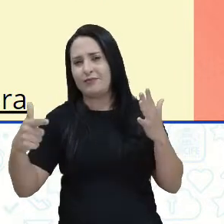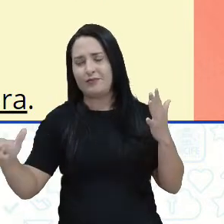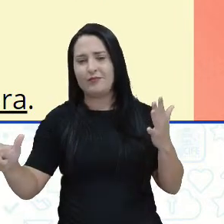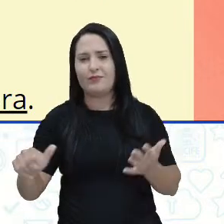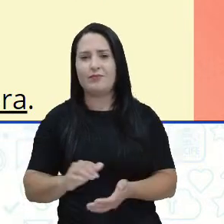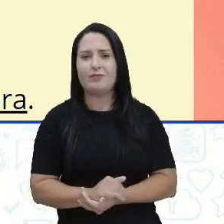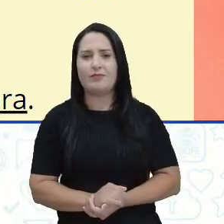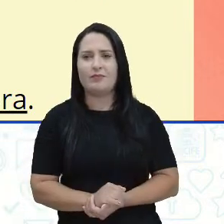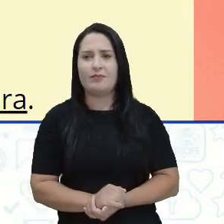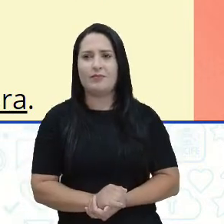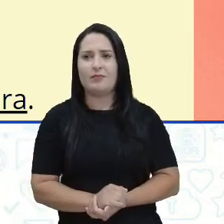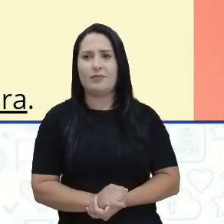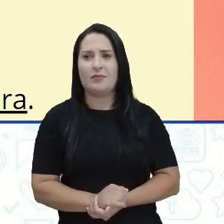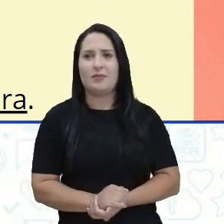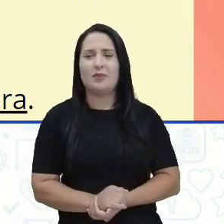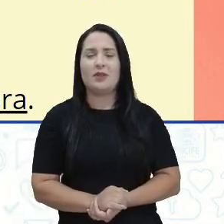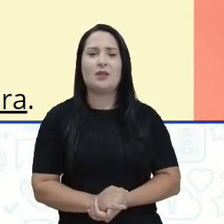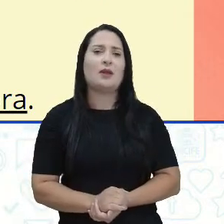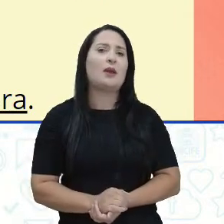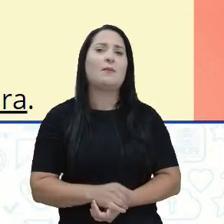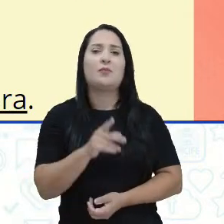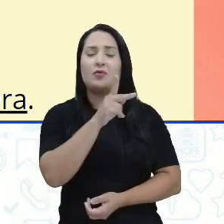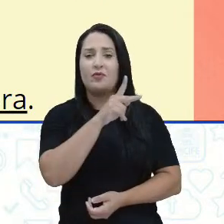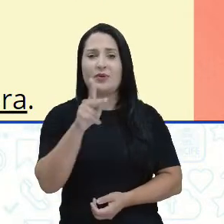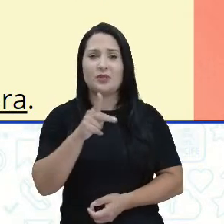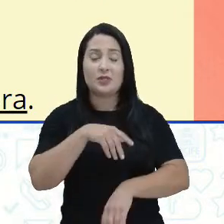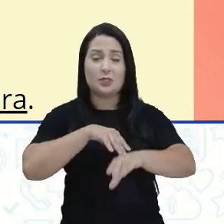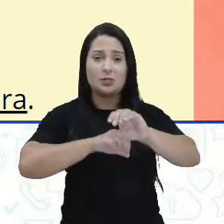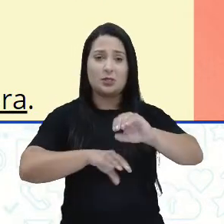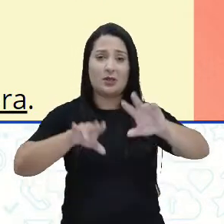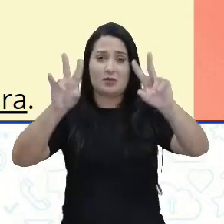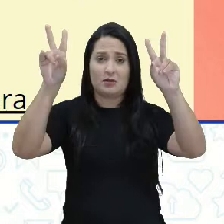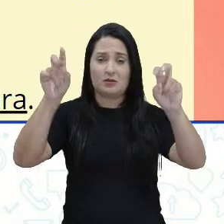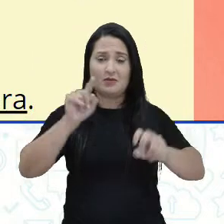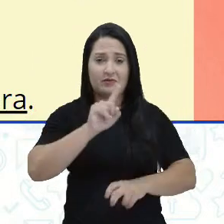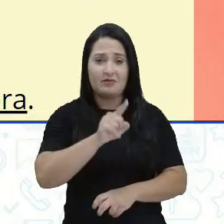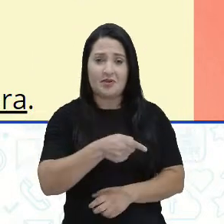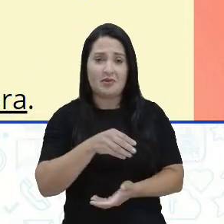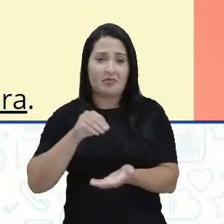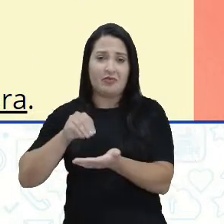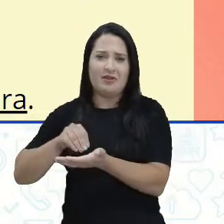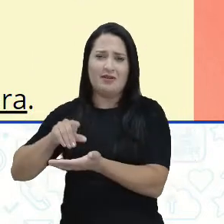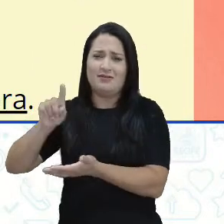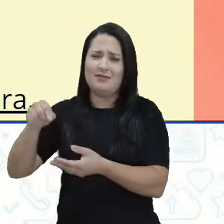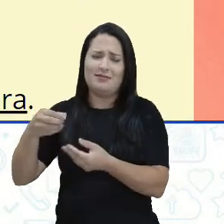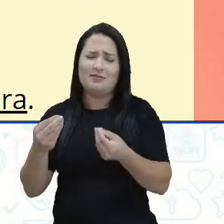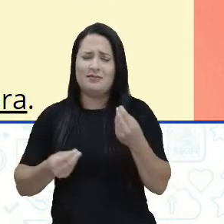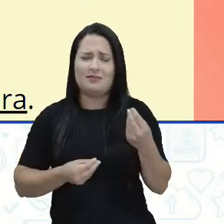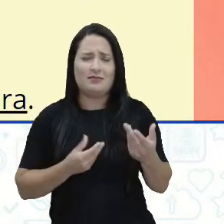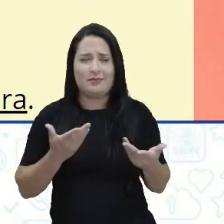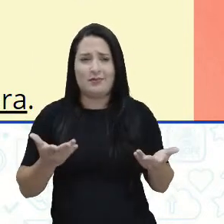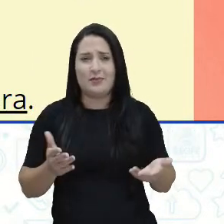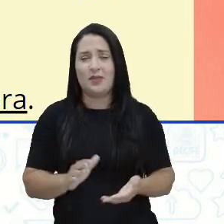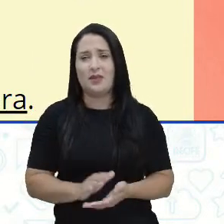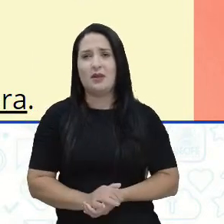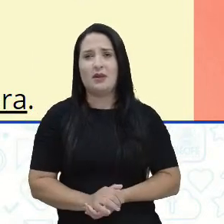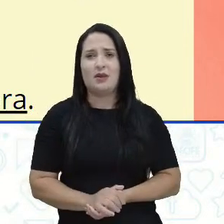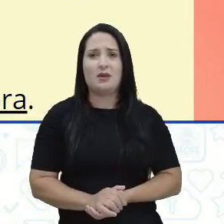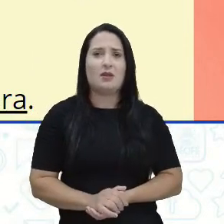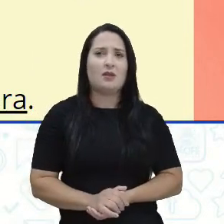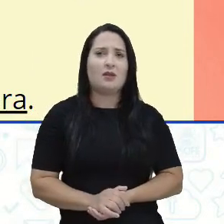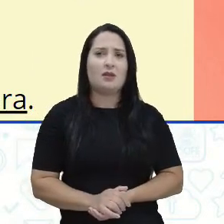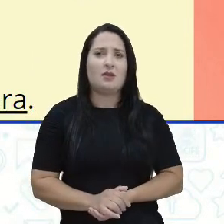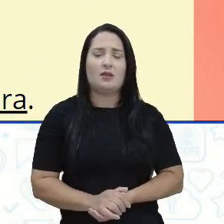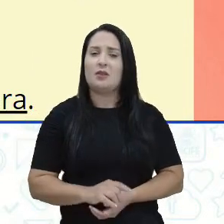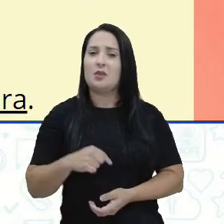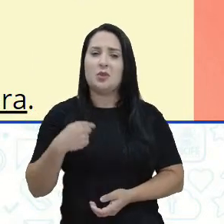vírgulas. Porque é isso, faz parte, gente. Ó, nós não viajaremos semana que vem, porém, eu queria muito ir. Então, aqui a gente